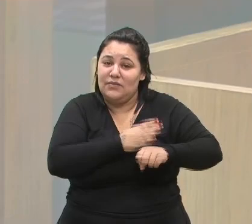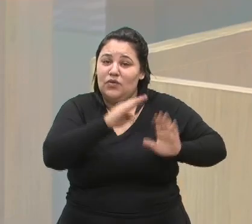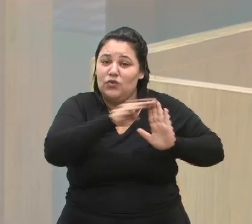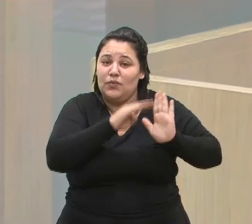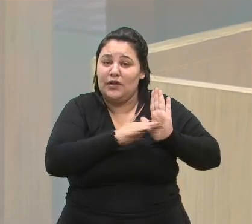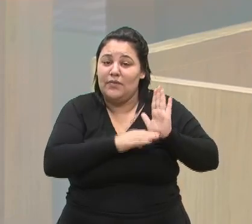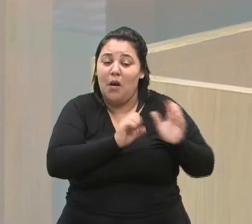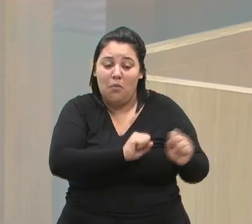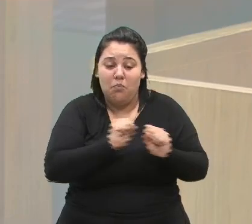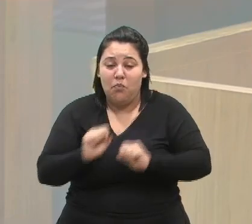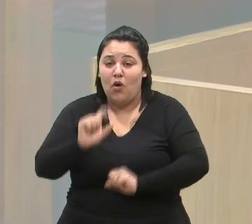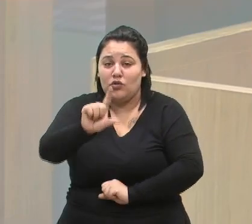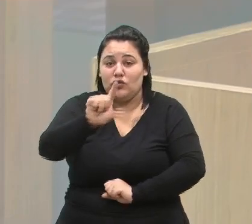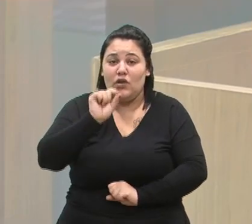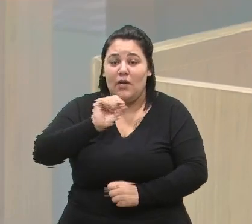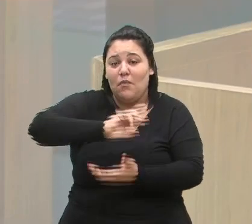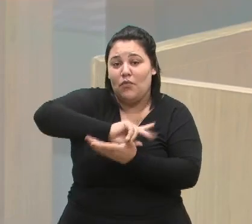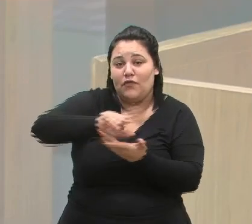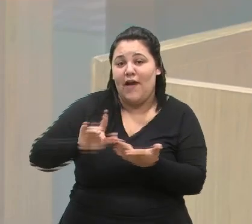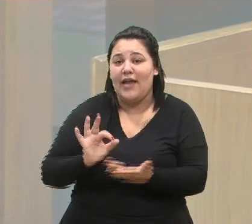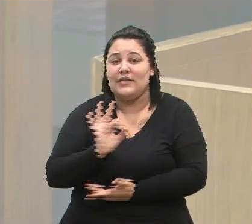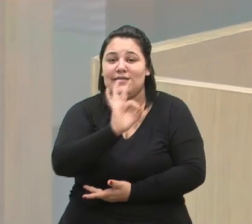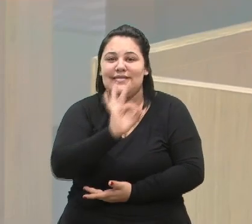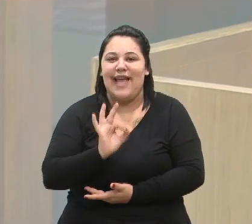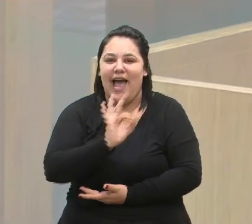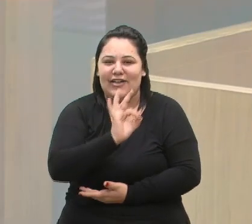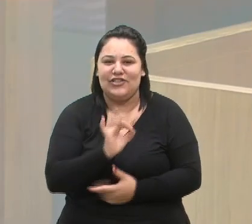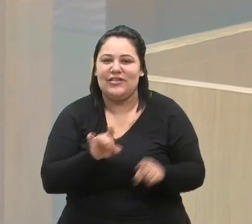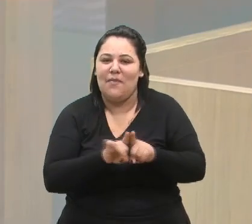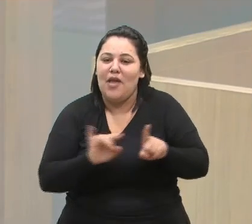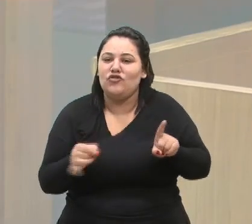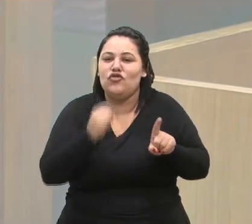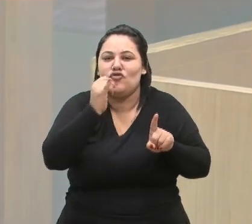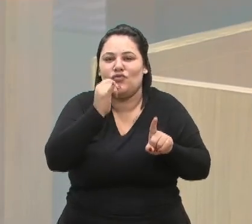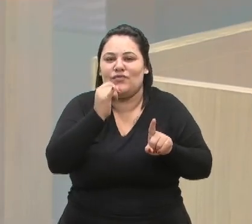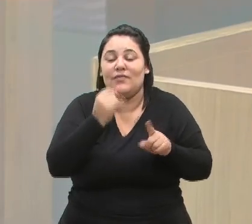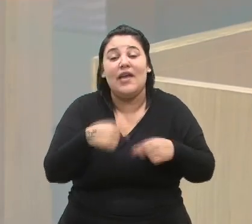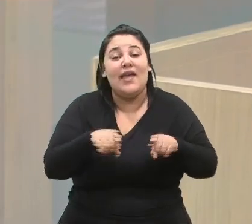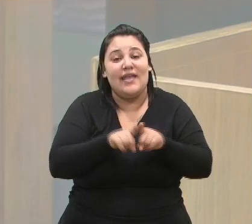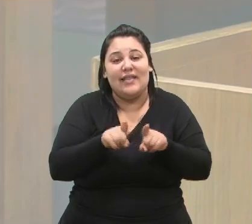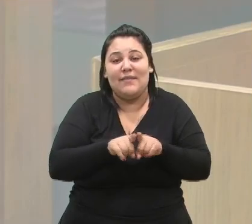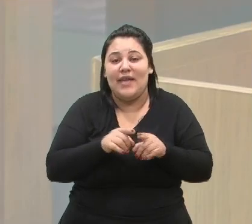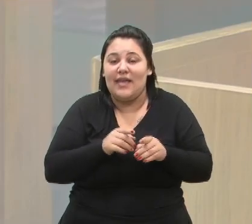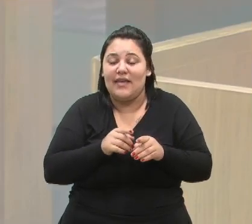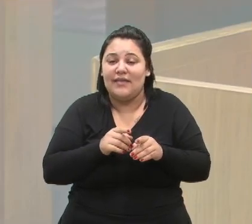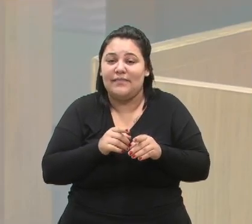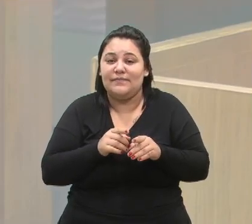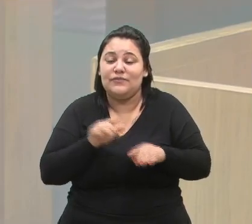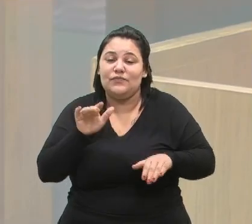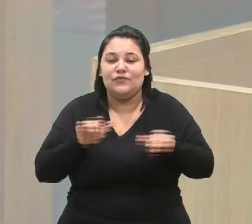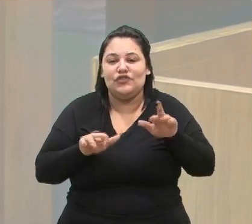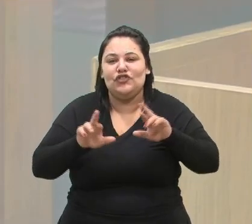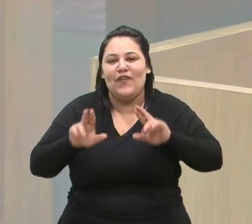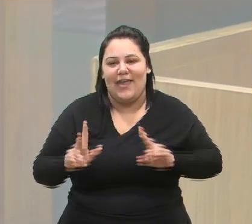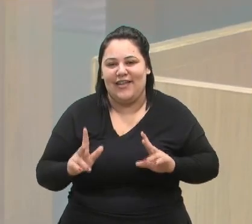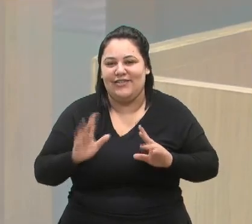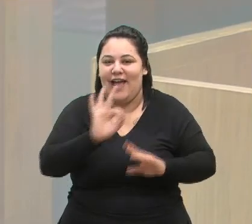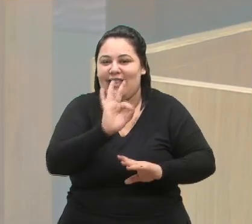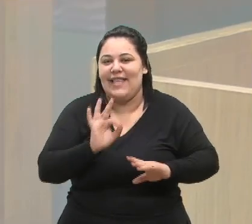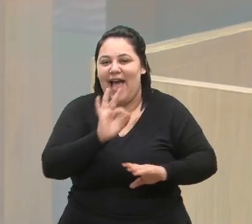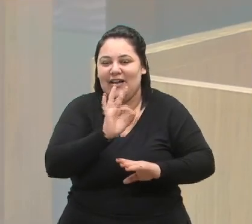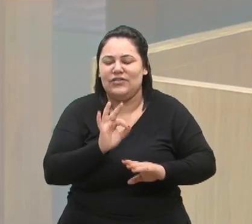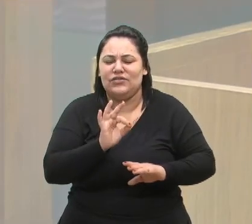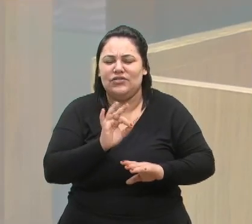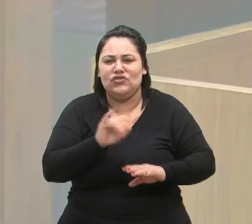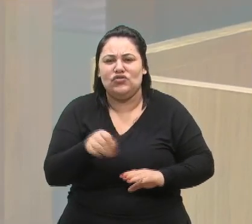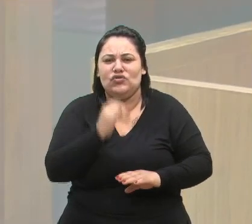poderão optar por diversas taxas de juros, em contrapartida distintas. A uma taxa